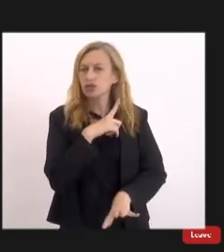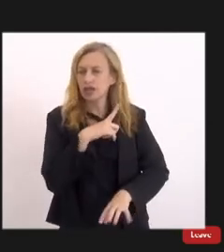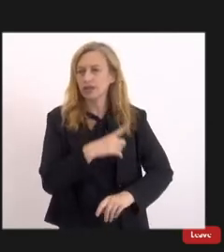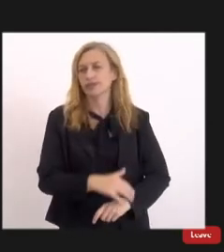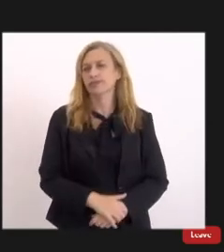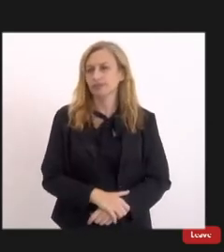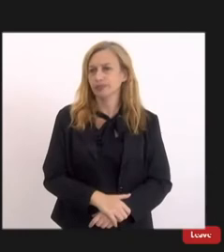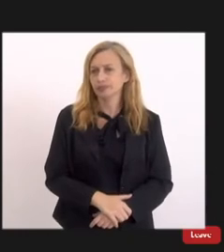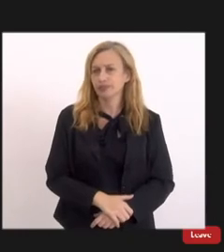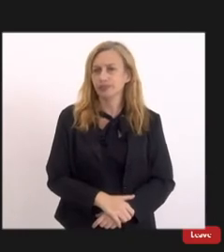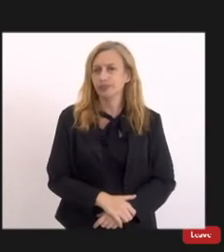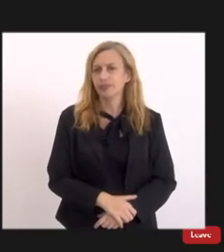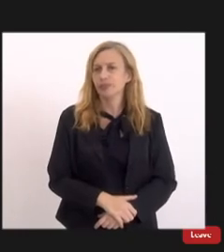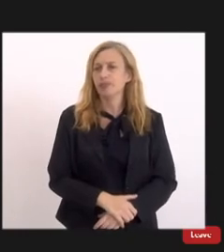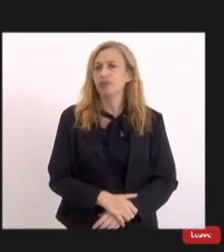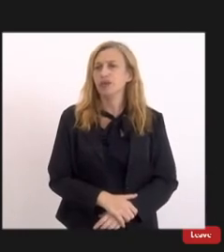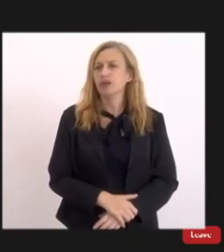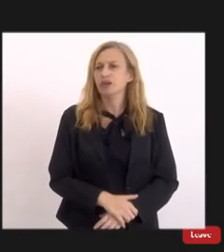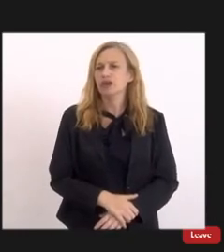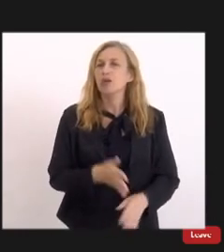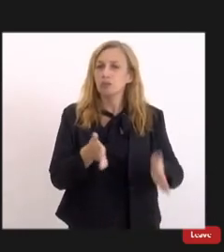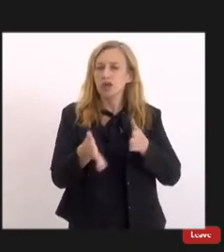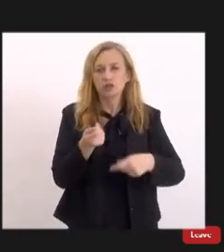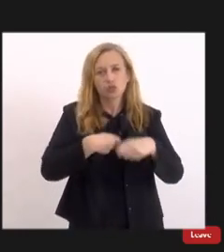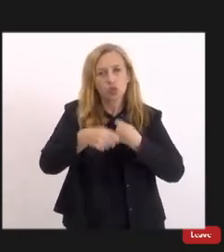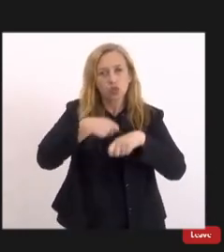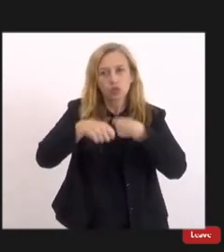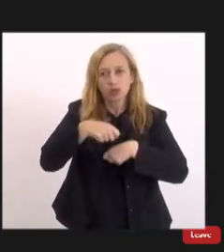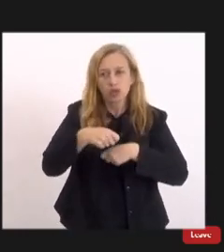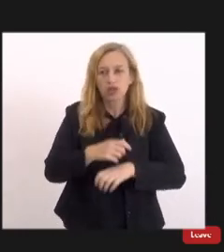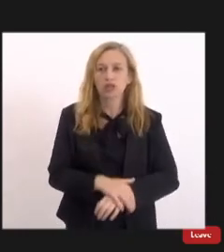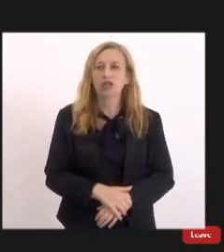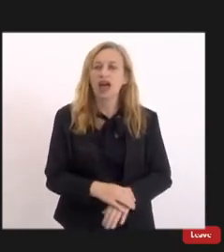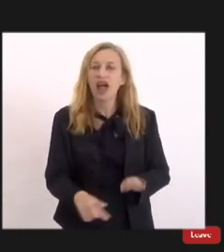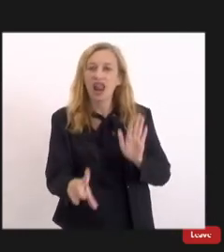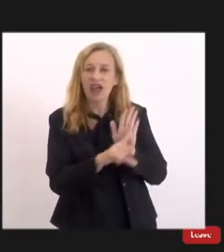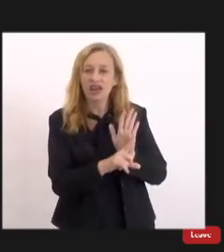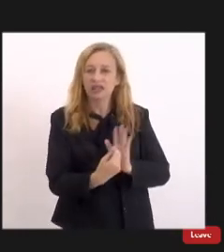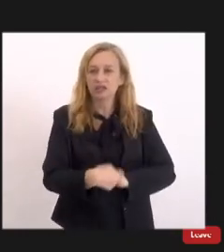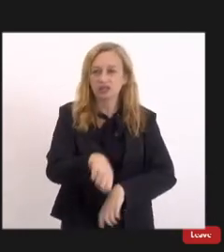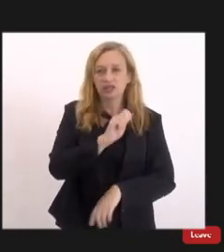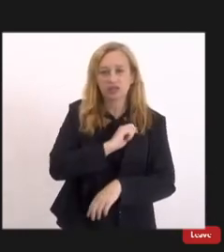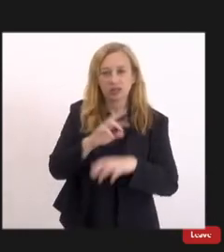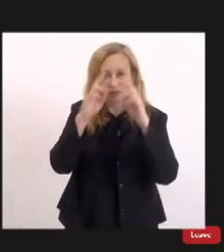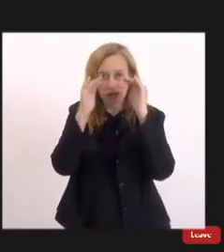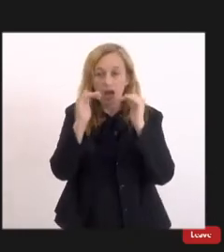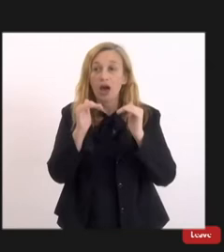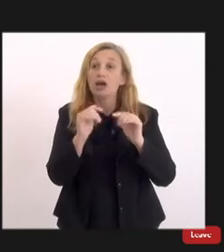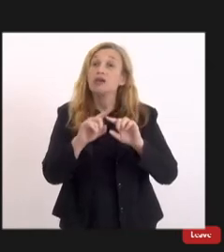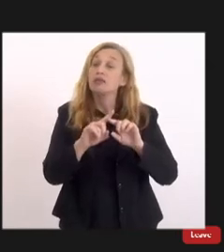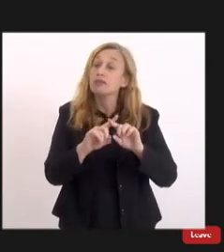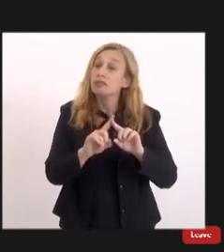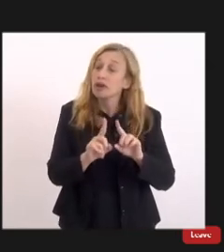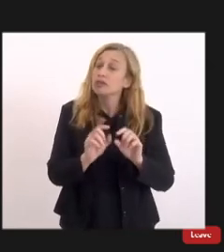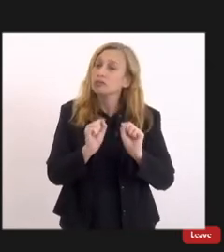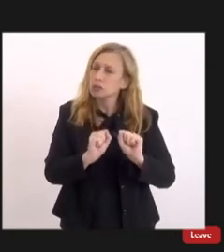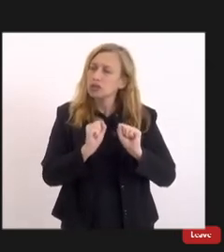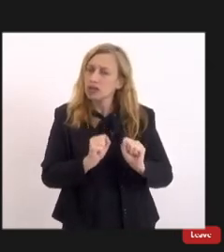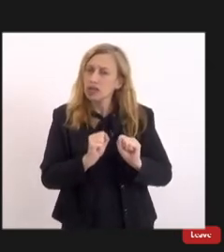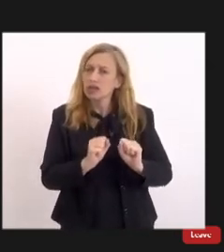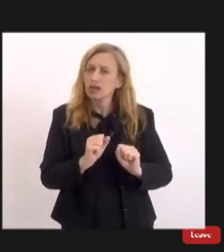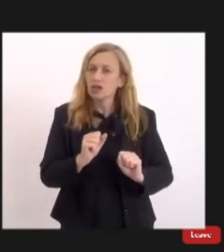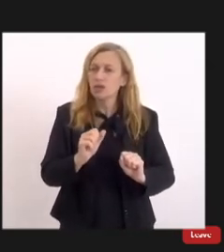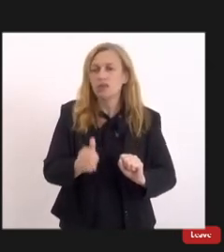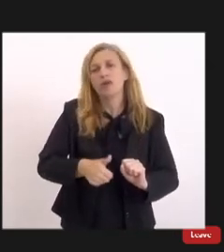isso. Há lastro, inclusive, econômico para isso. Né, que não feriria a lei de responsabilidade fiscal e que a gente poderia, né, dar uma